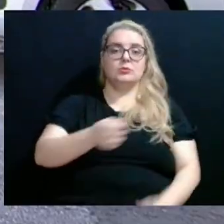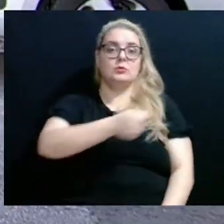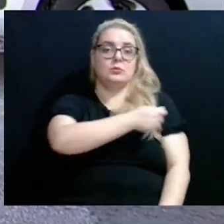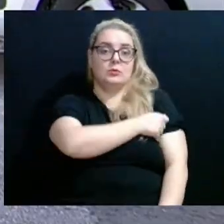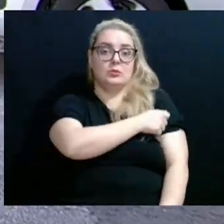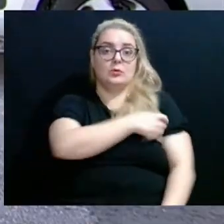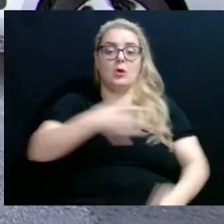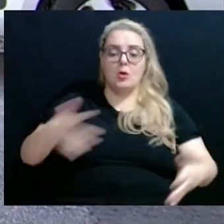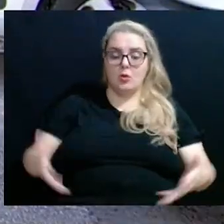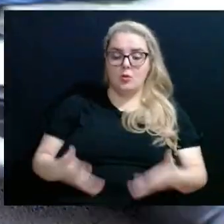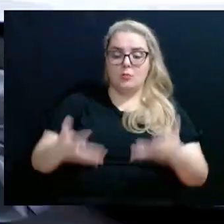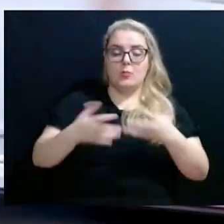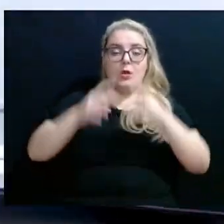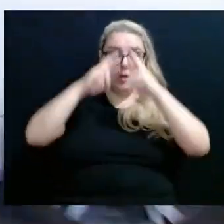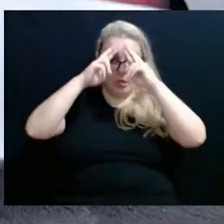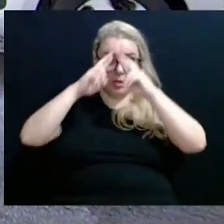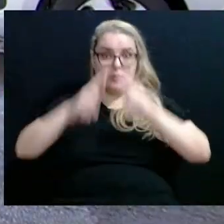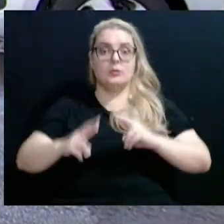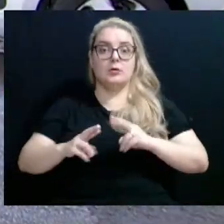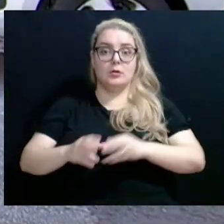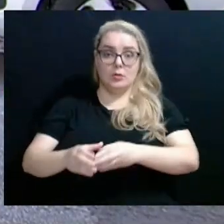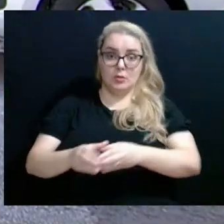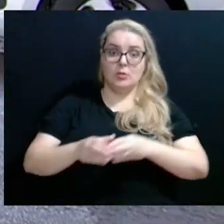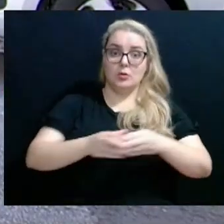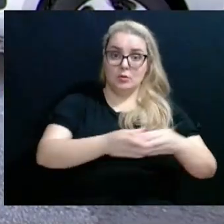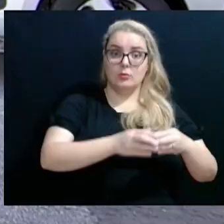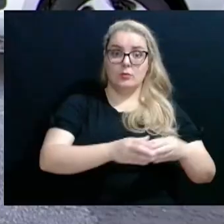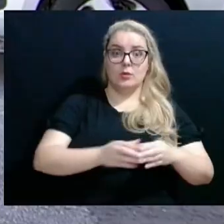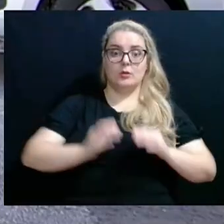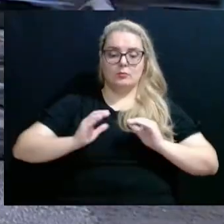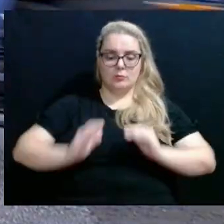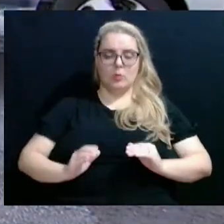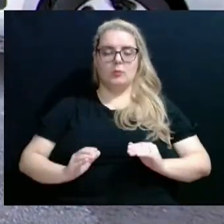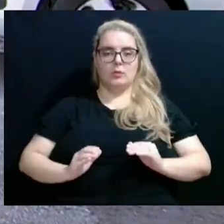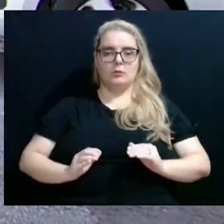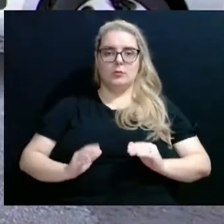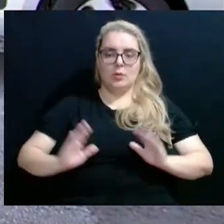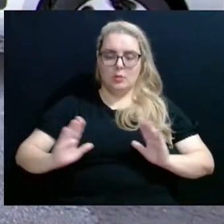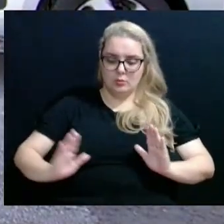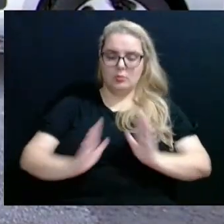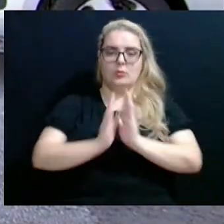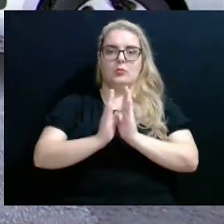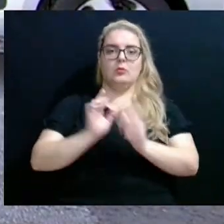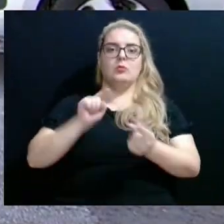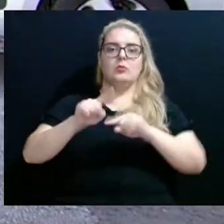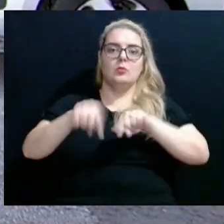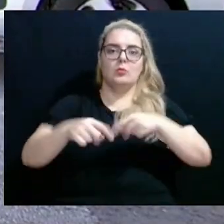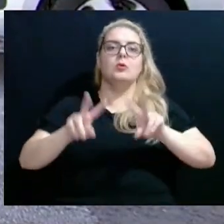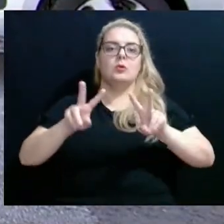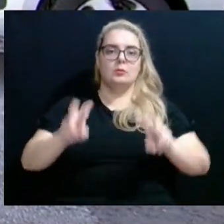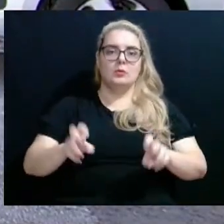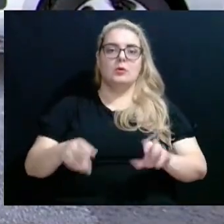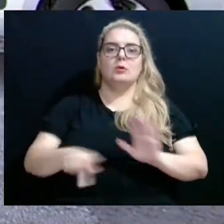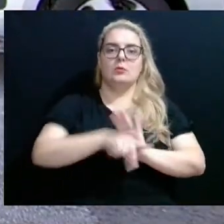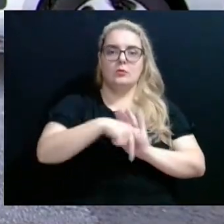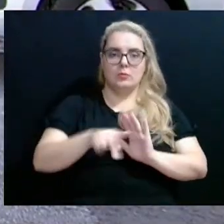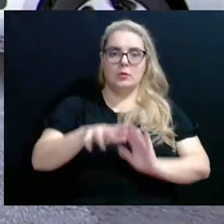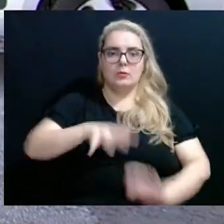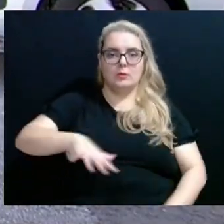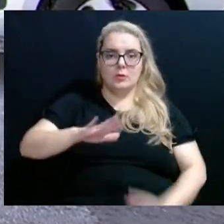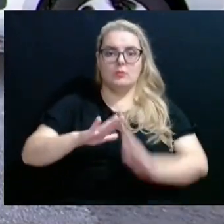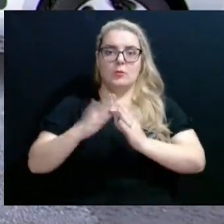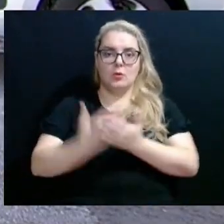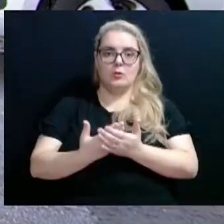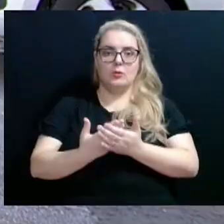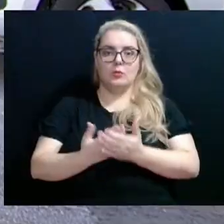promovendo respeito, convivência e disciplina, e batendo de frente com outro assunto que faz parte do âmbito escolar, o